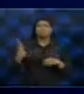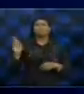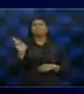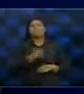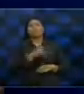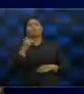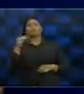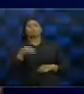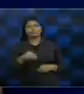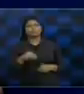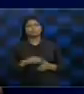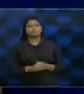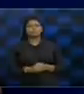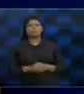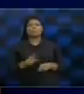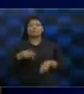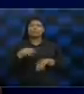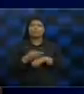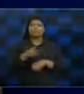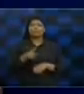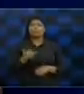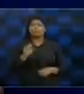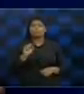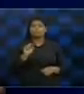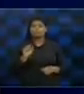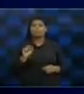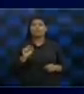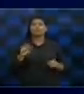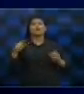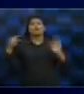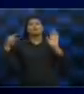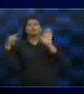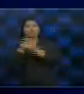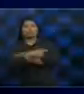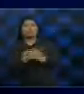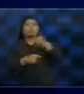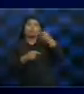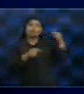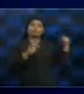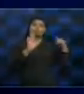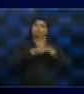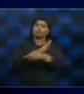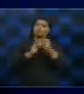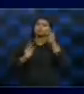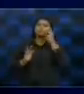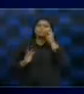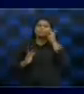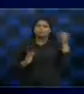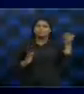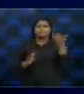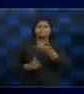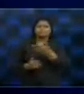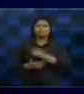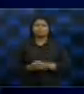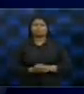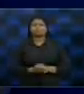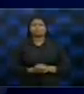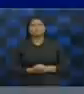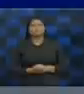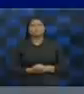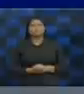1 minuto. Depois teremos então a pergunta do candidato Arthur. Começamos então, pergunta do candidato Marcelo